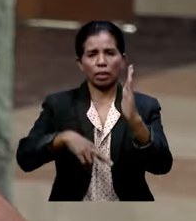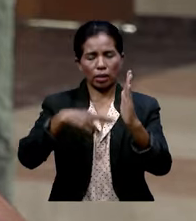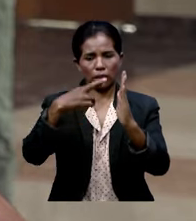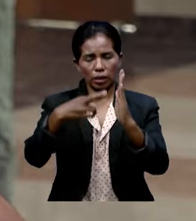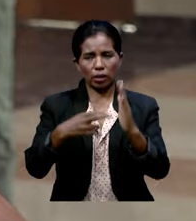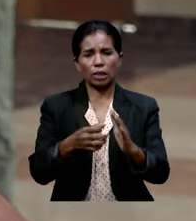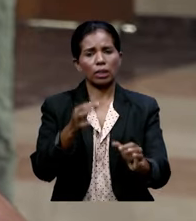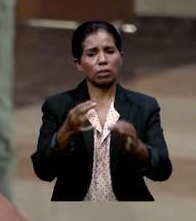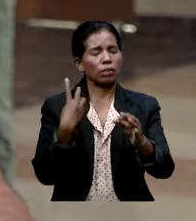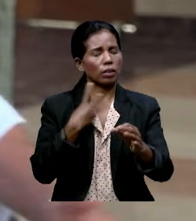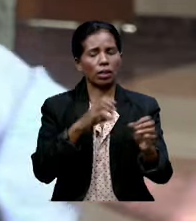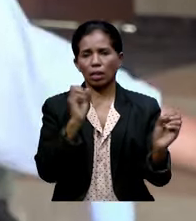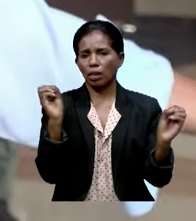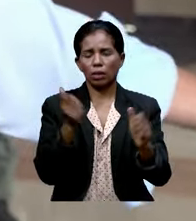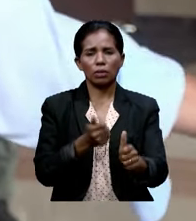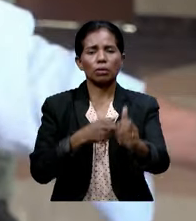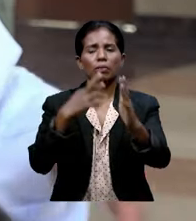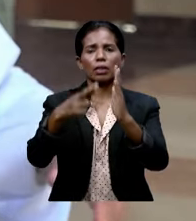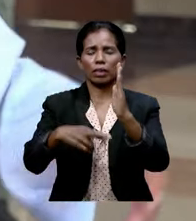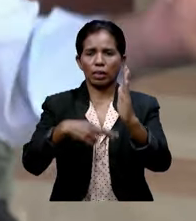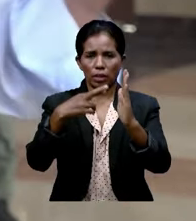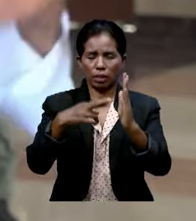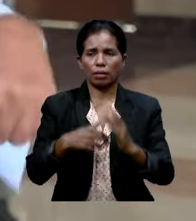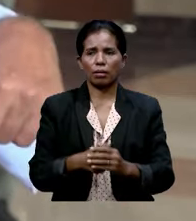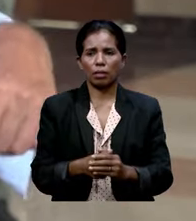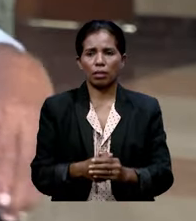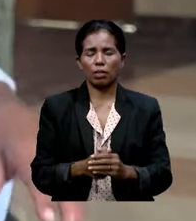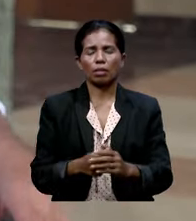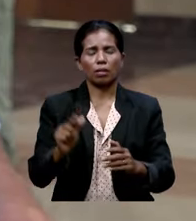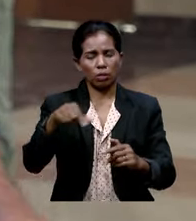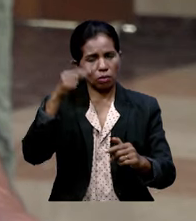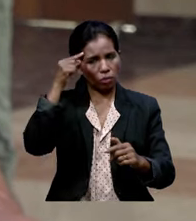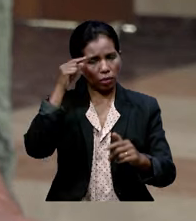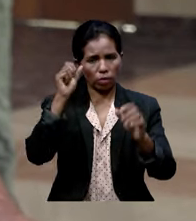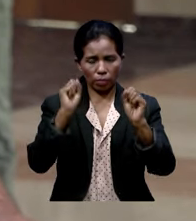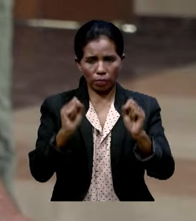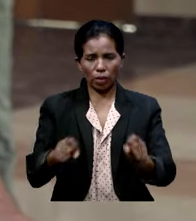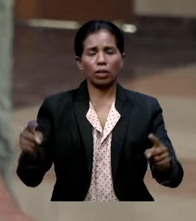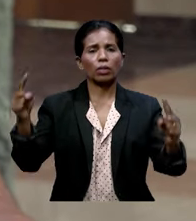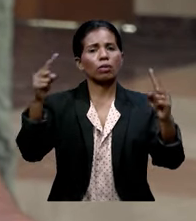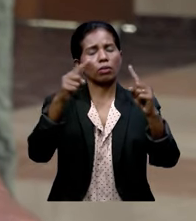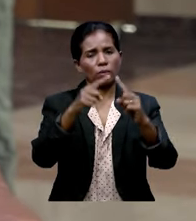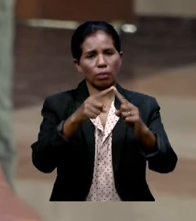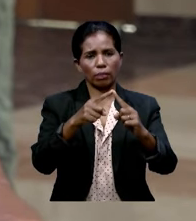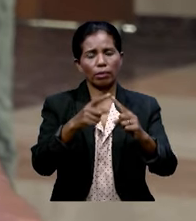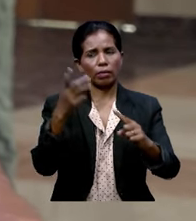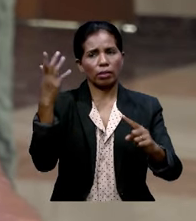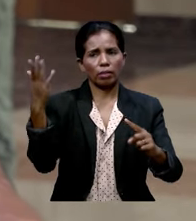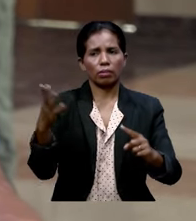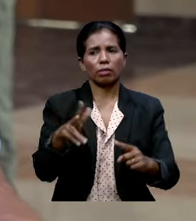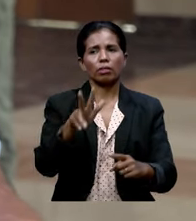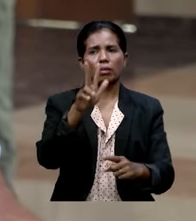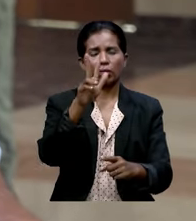Se itala tuir regras, para o governo não é bele to ia